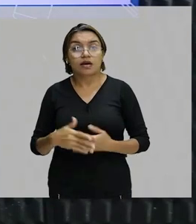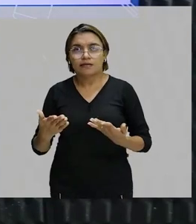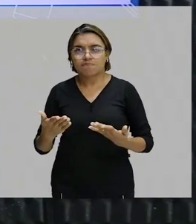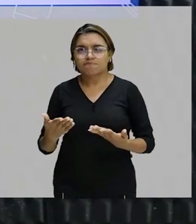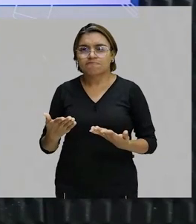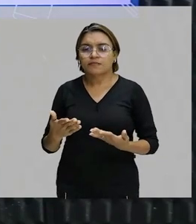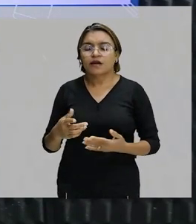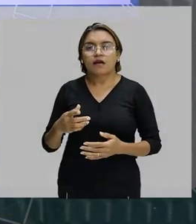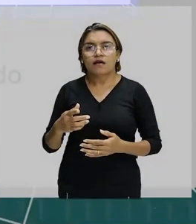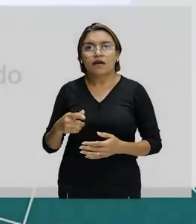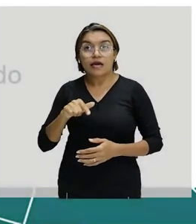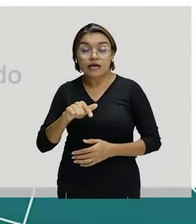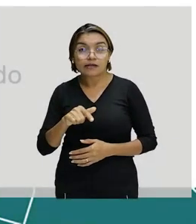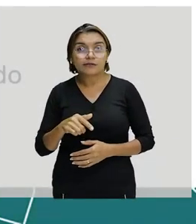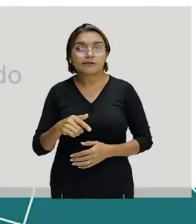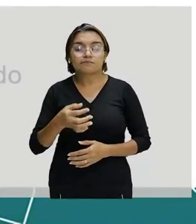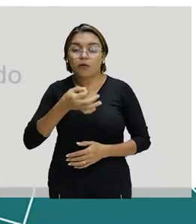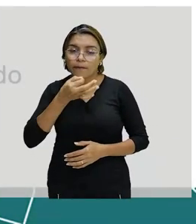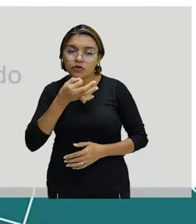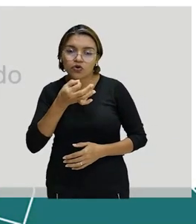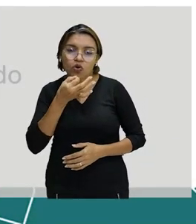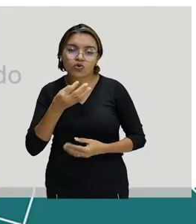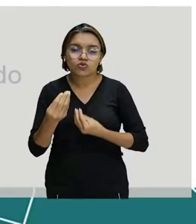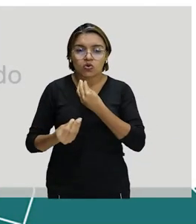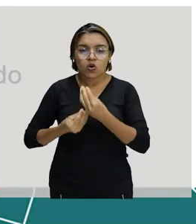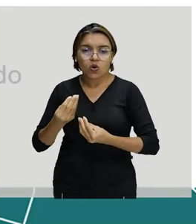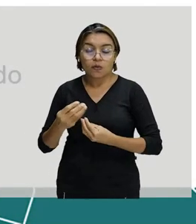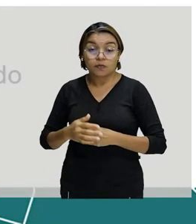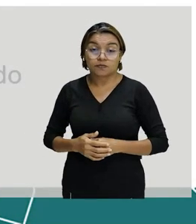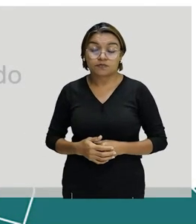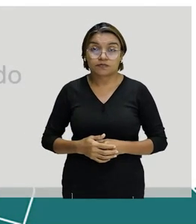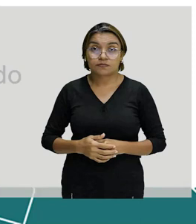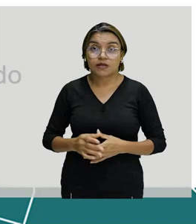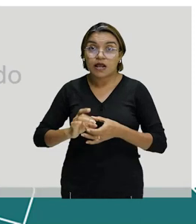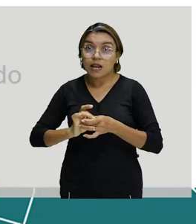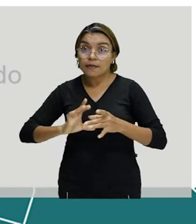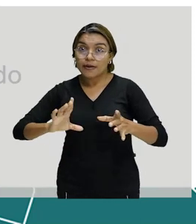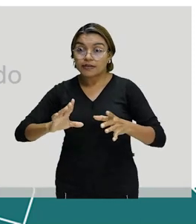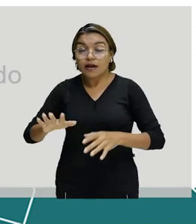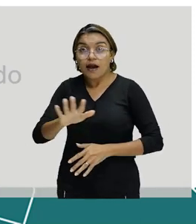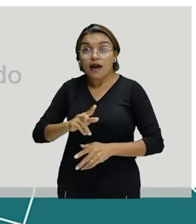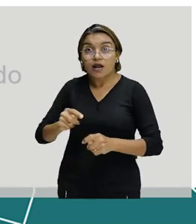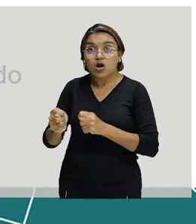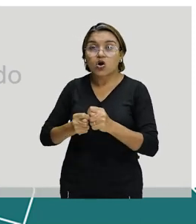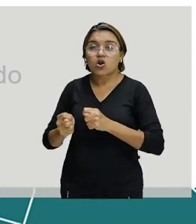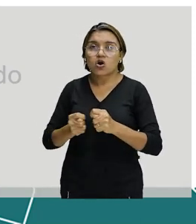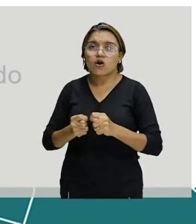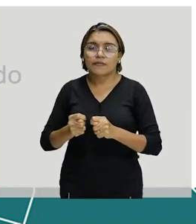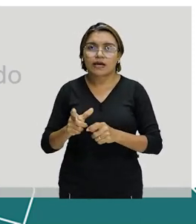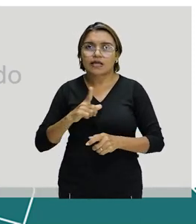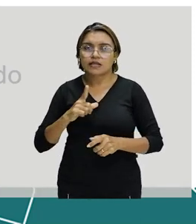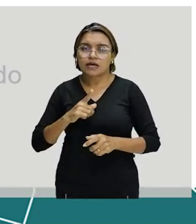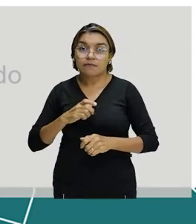valores das suas teorias Olha só Liberdade Econômica com a mínima